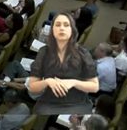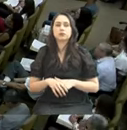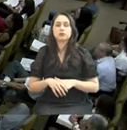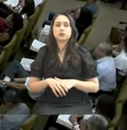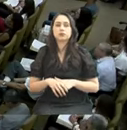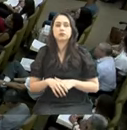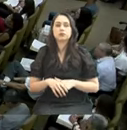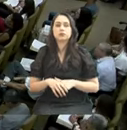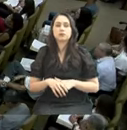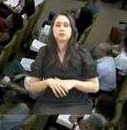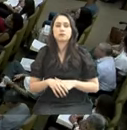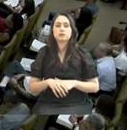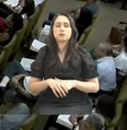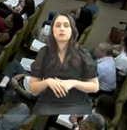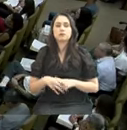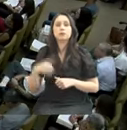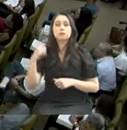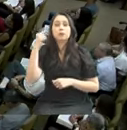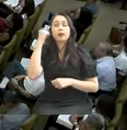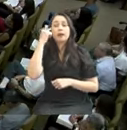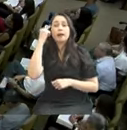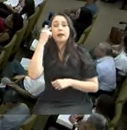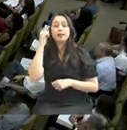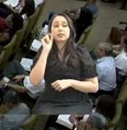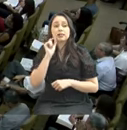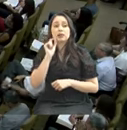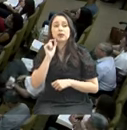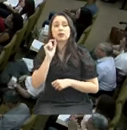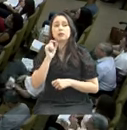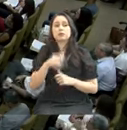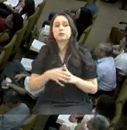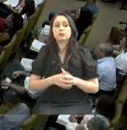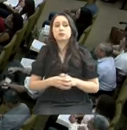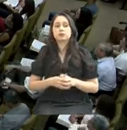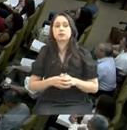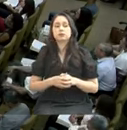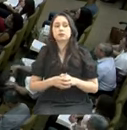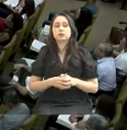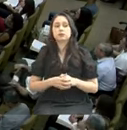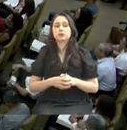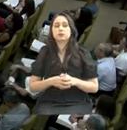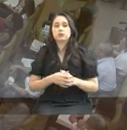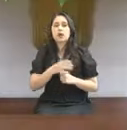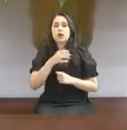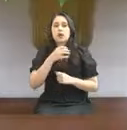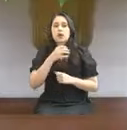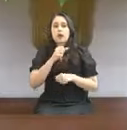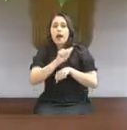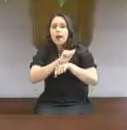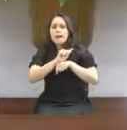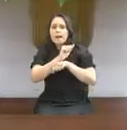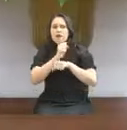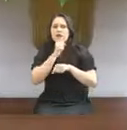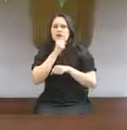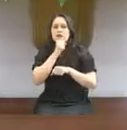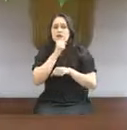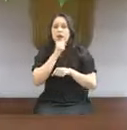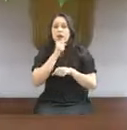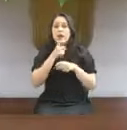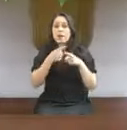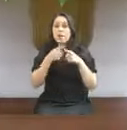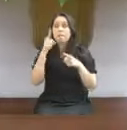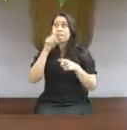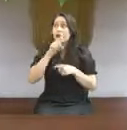Então, é como a ideia é, Abraão estava como um cadáver, mas Deus